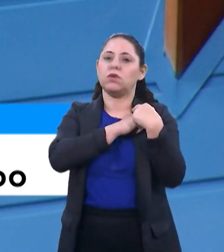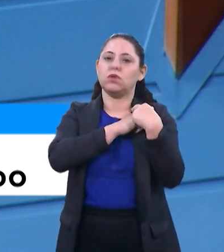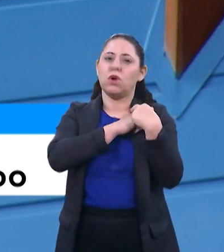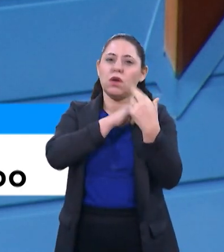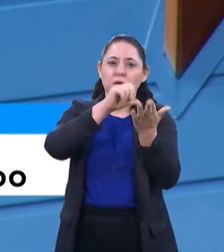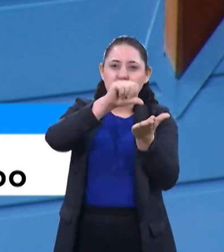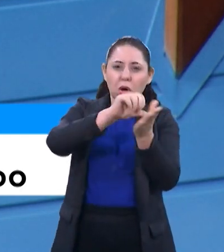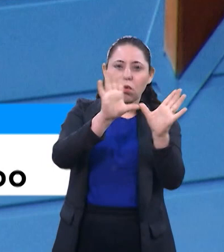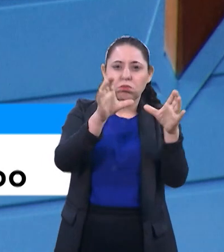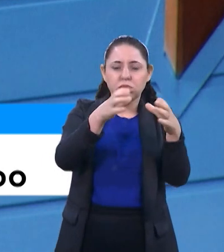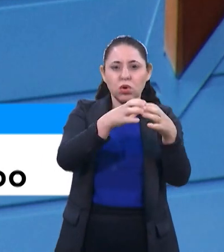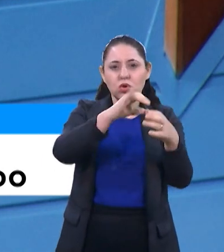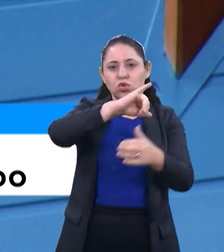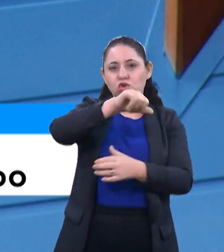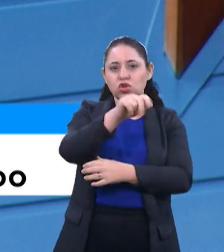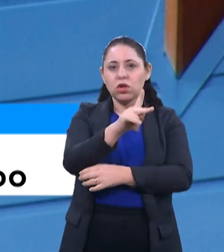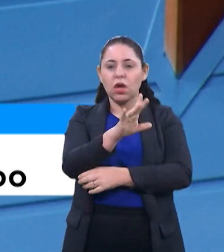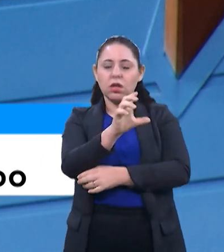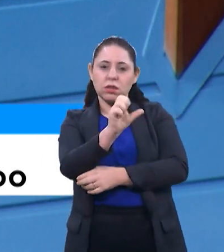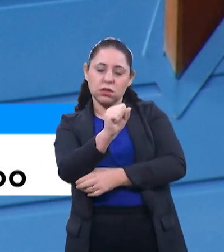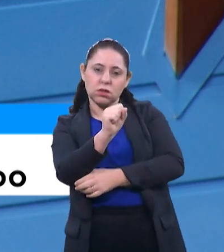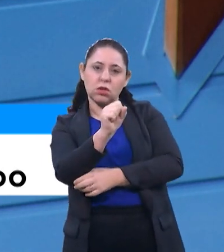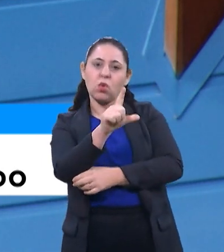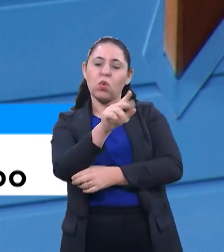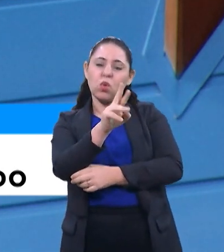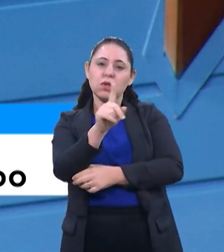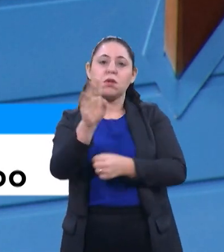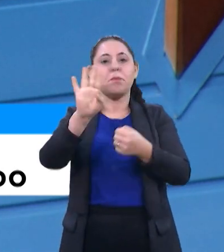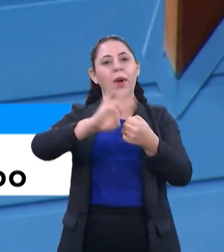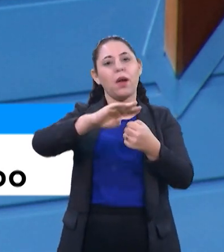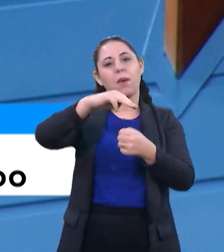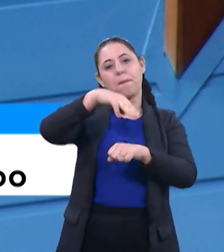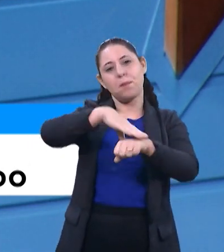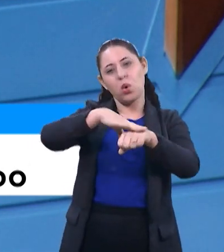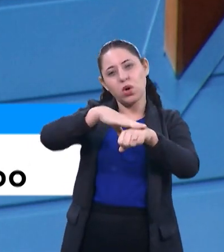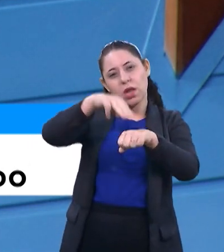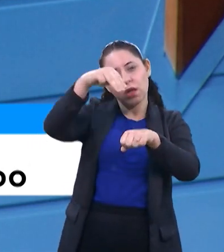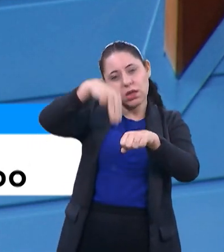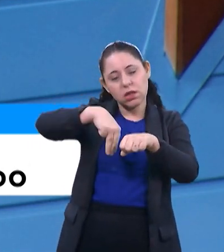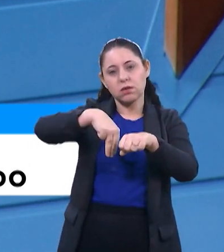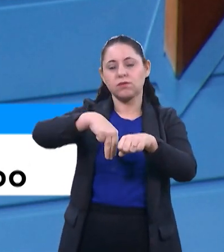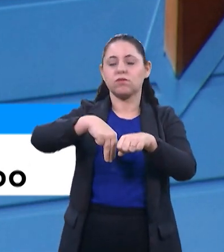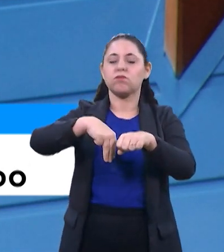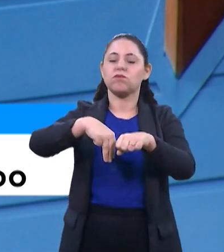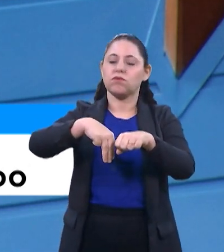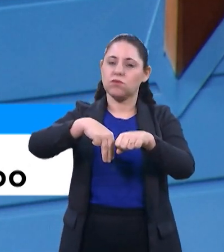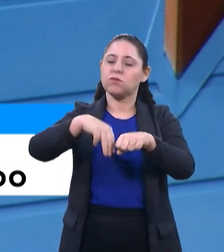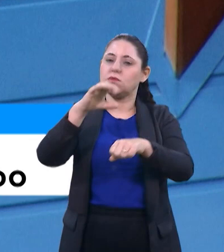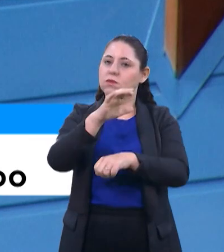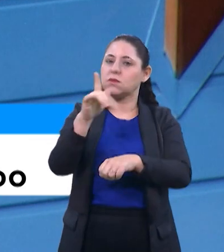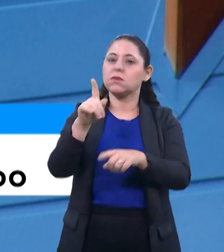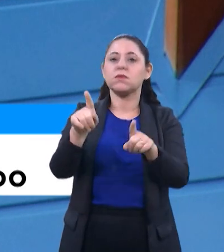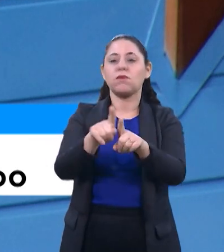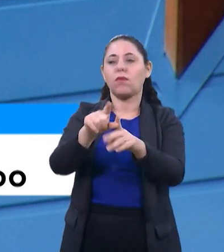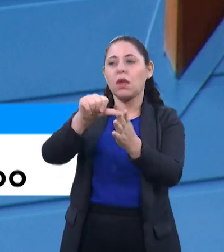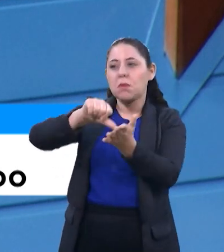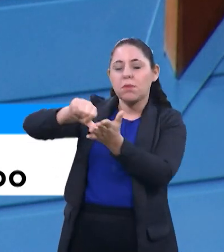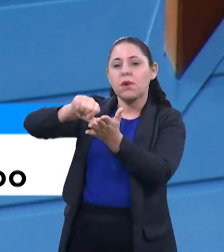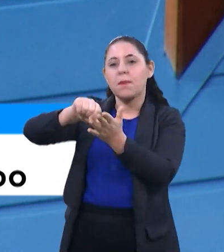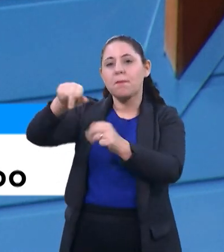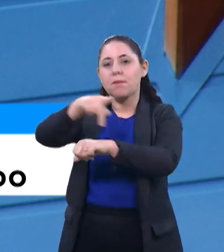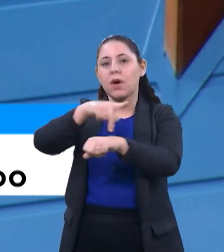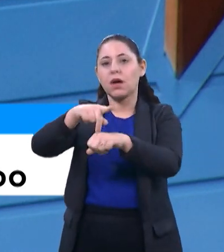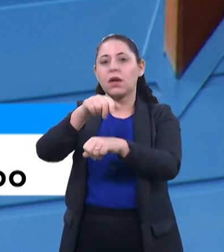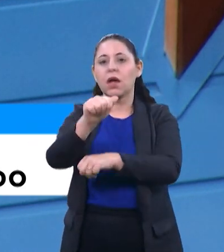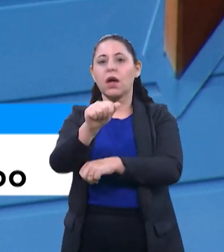Jacques da Luz, localizado no bairro Moreninhas, em Campo Grande, bem como do Centro Olímpico Parque